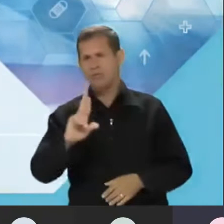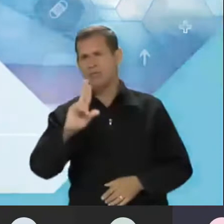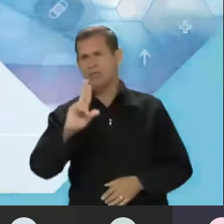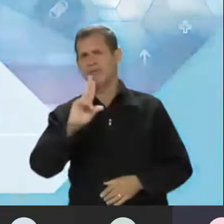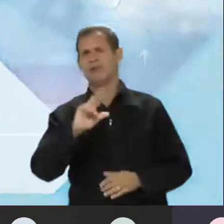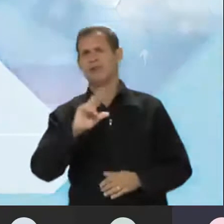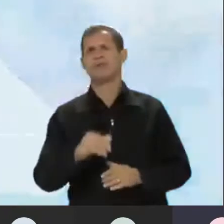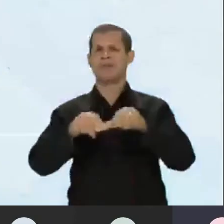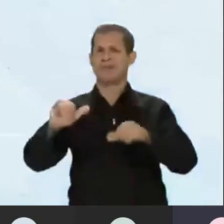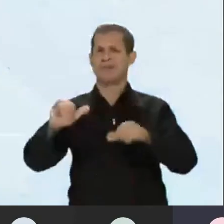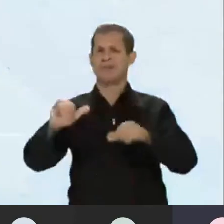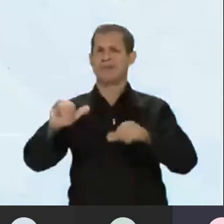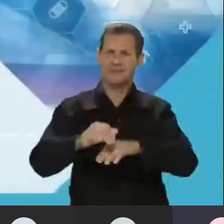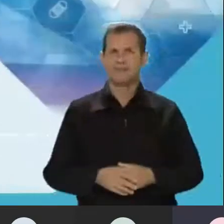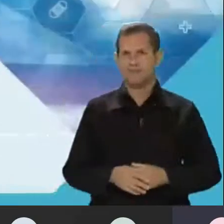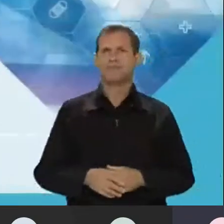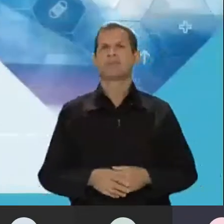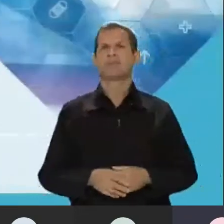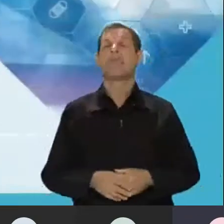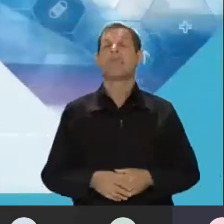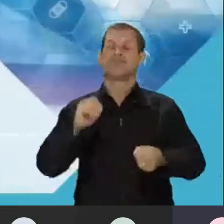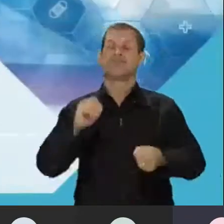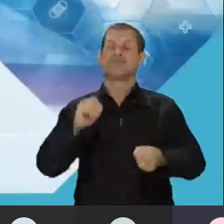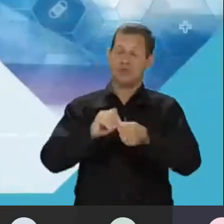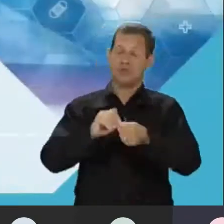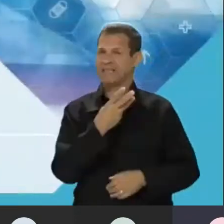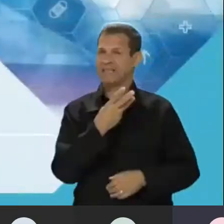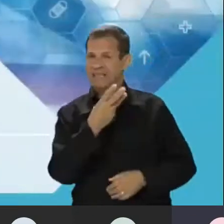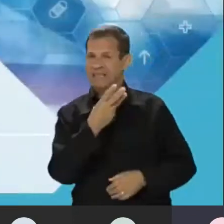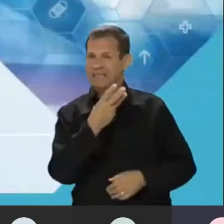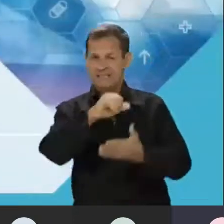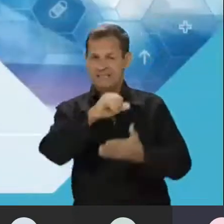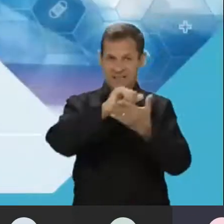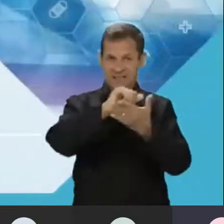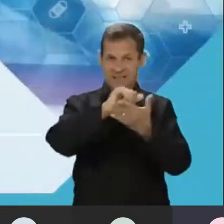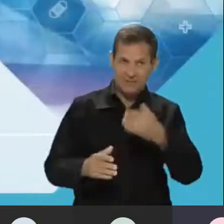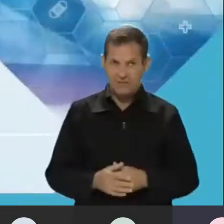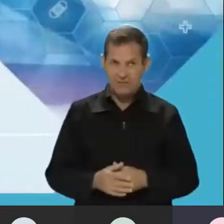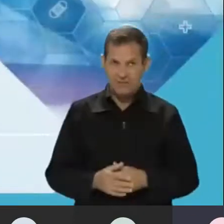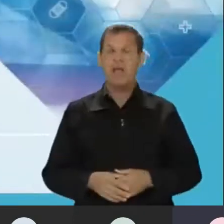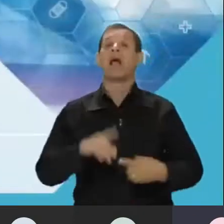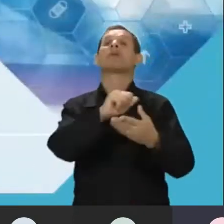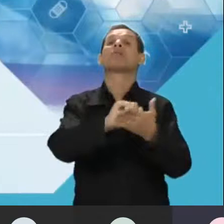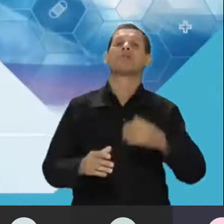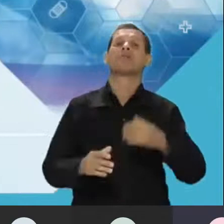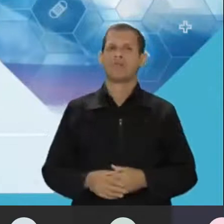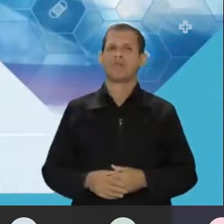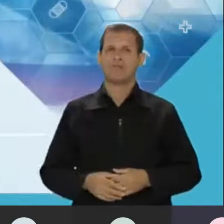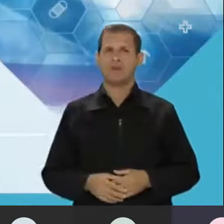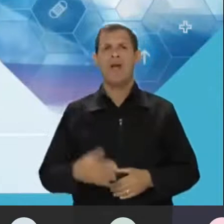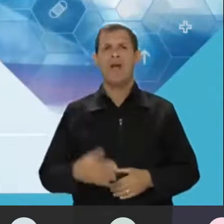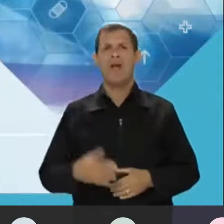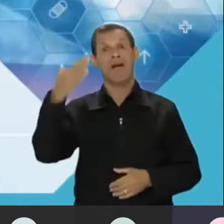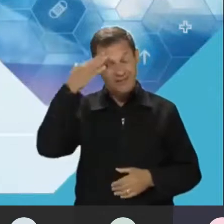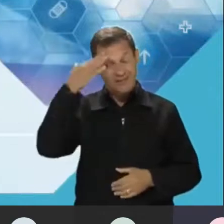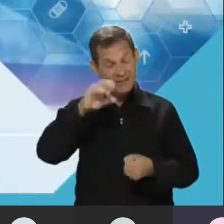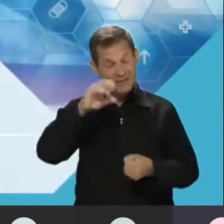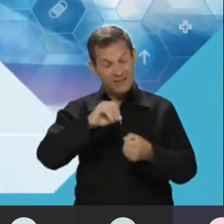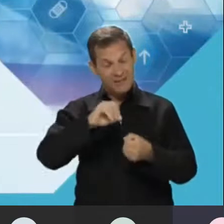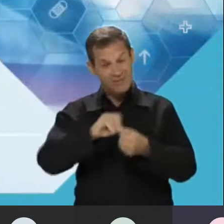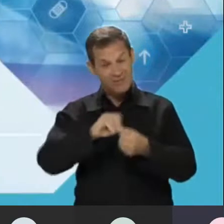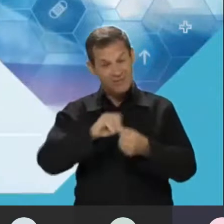essas estratégias. Então, serão realizadas 3 atividades, tá? A primeira vai ser